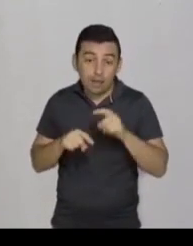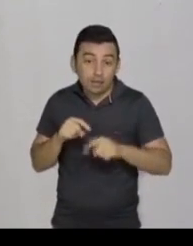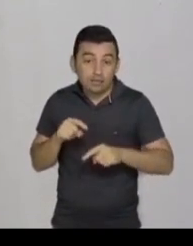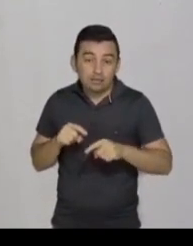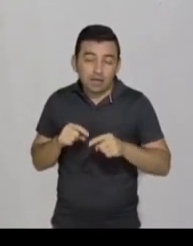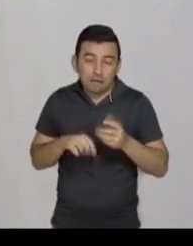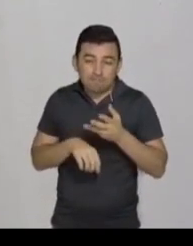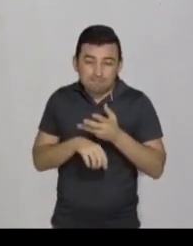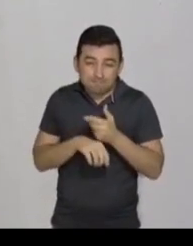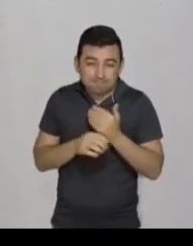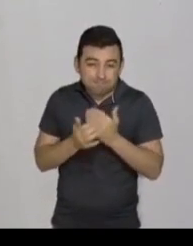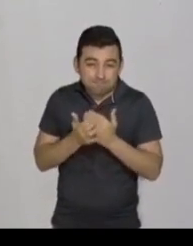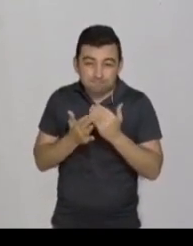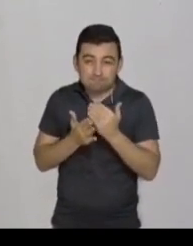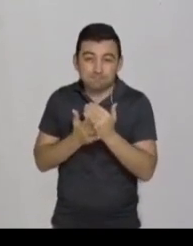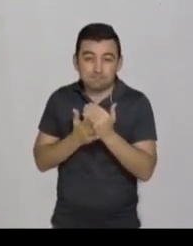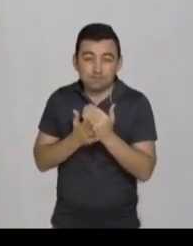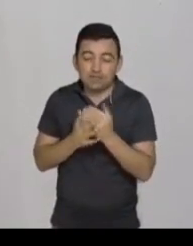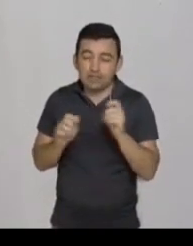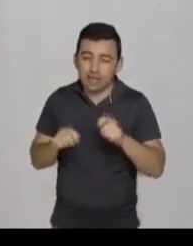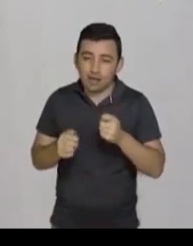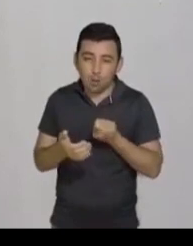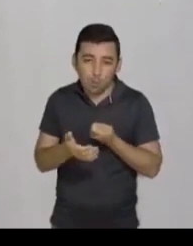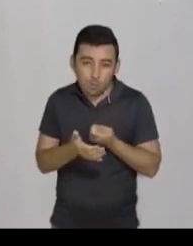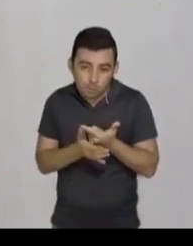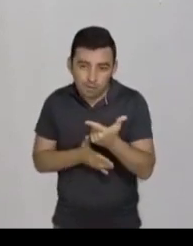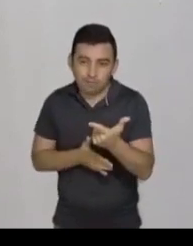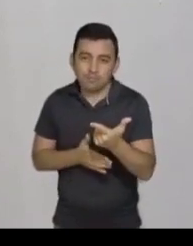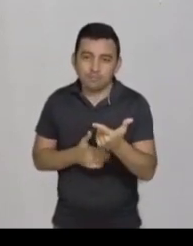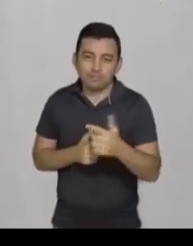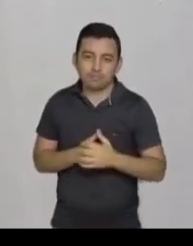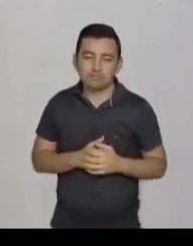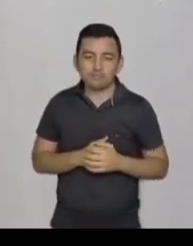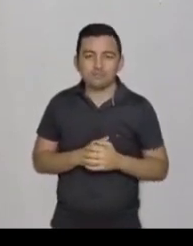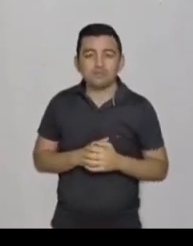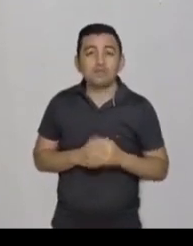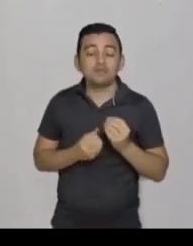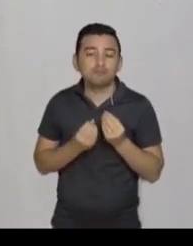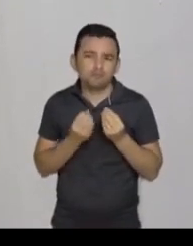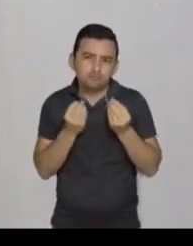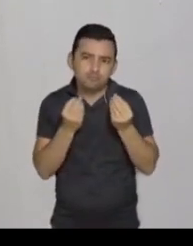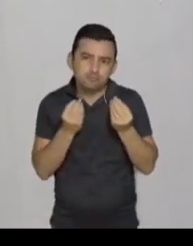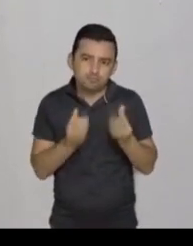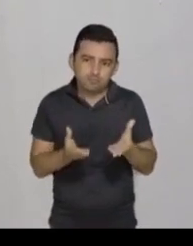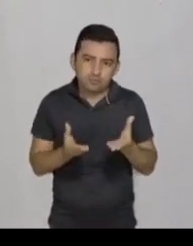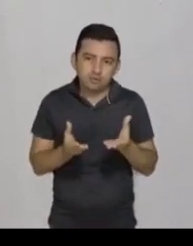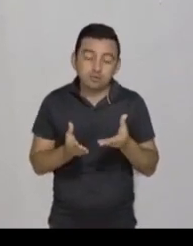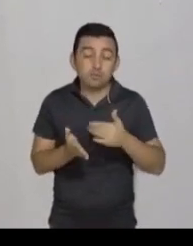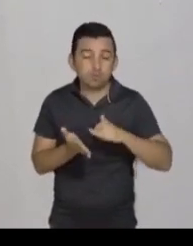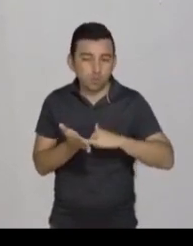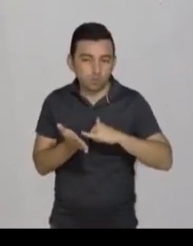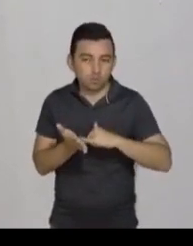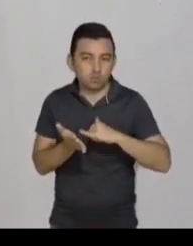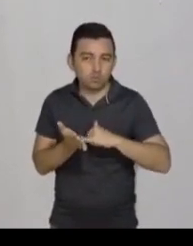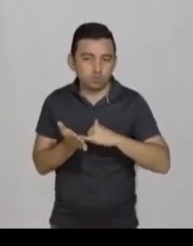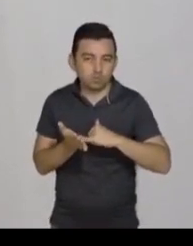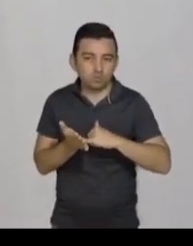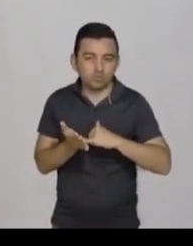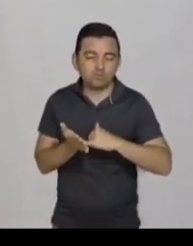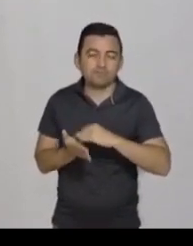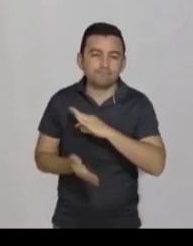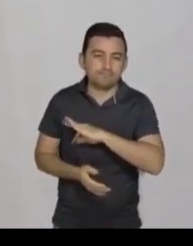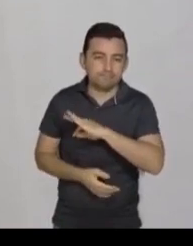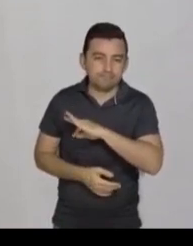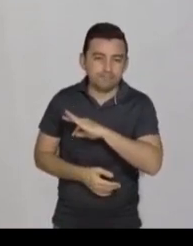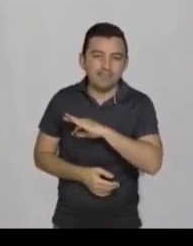possa ser adquirido com base na doação de parte do Imposto de Renda e lá